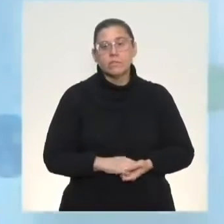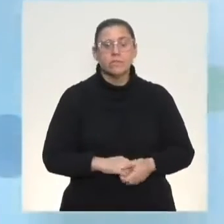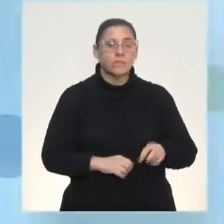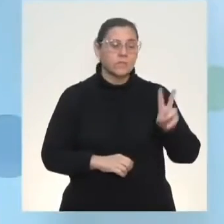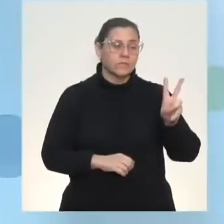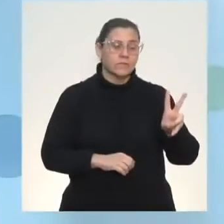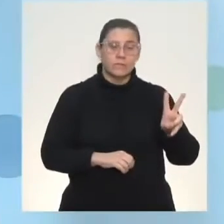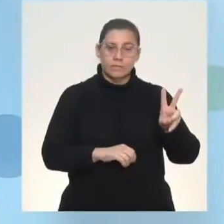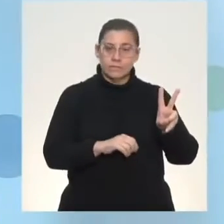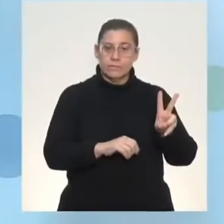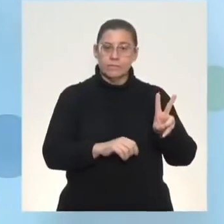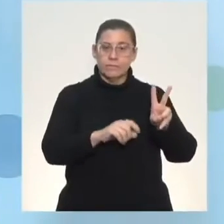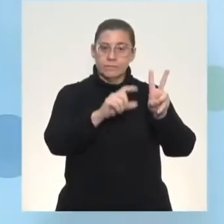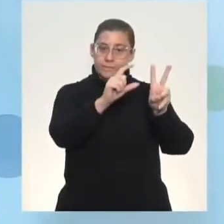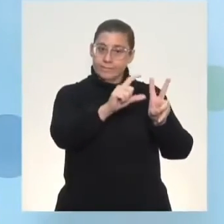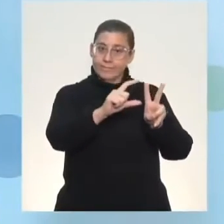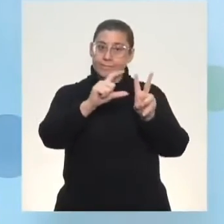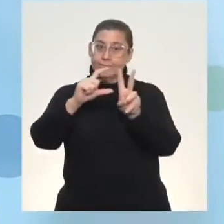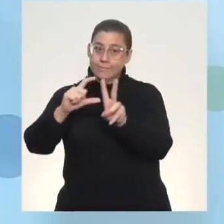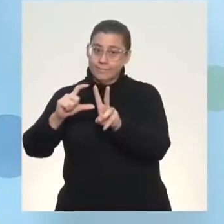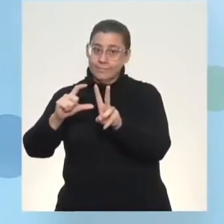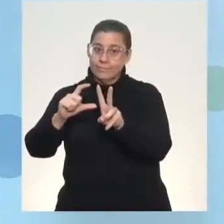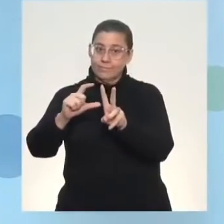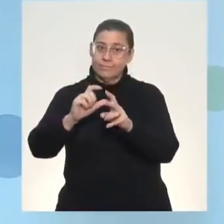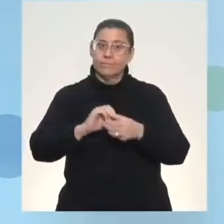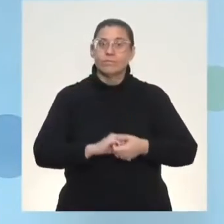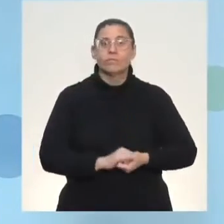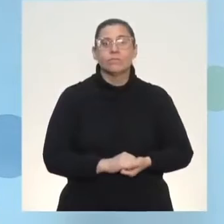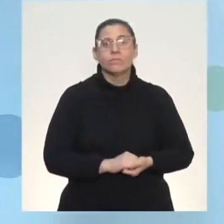com Vzão. Vzão